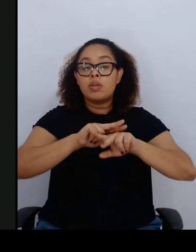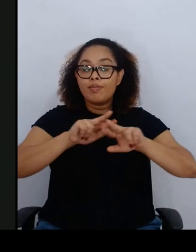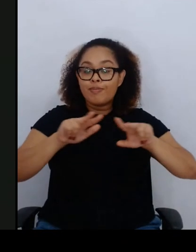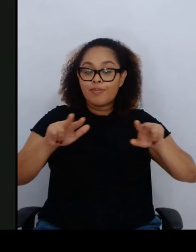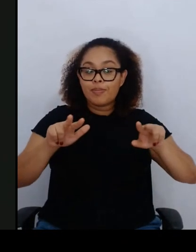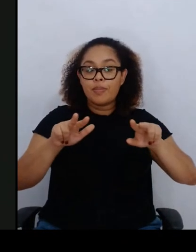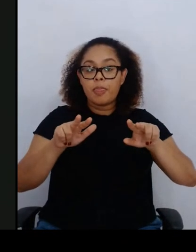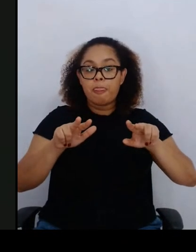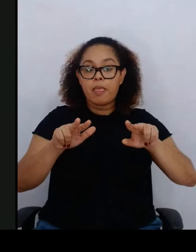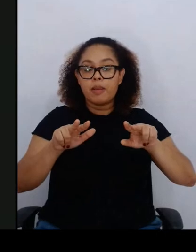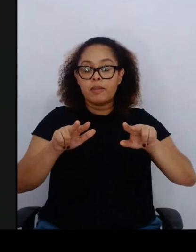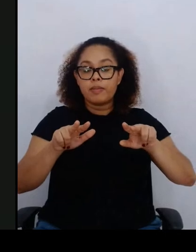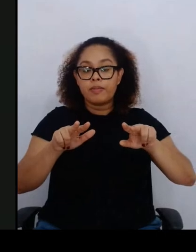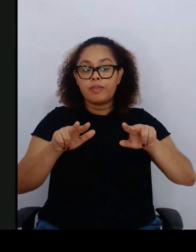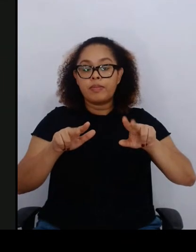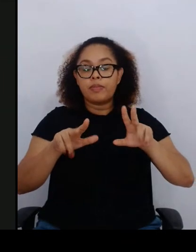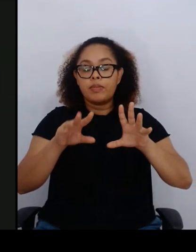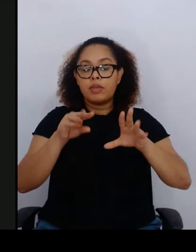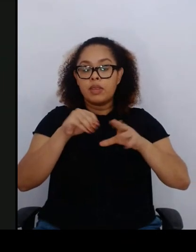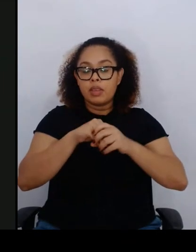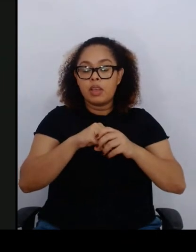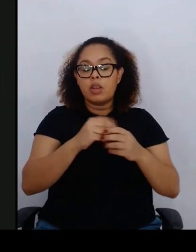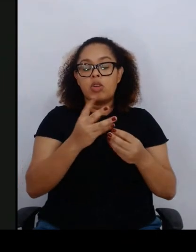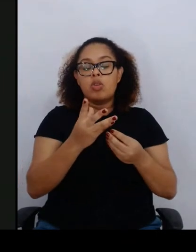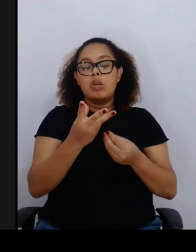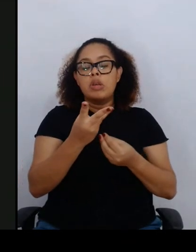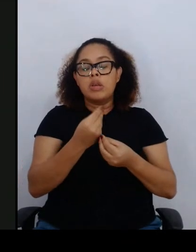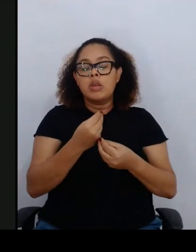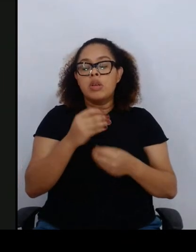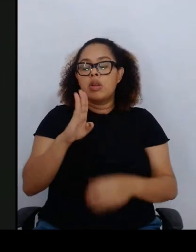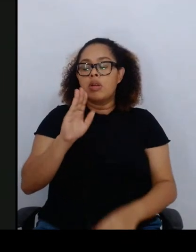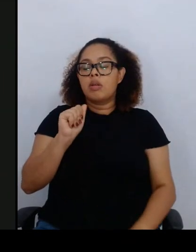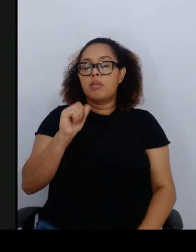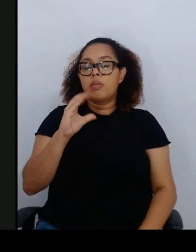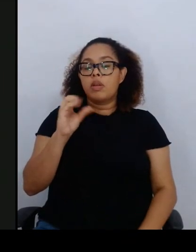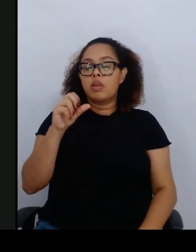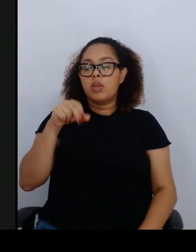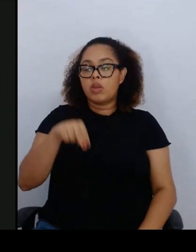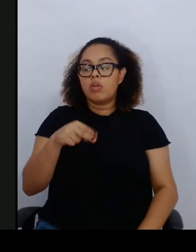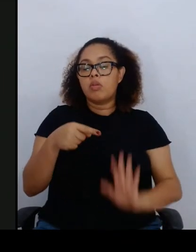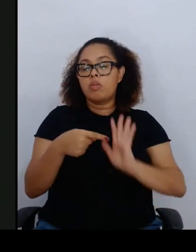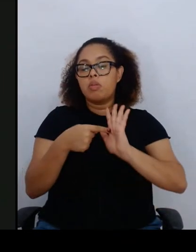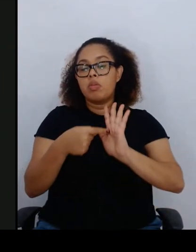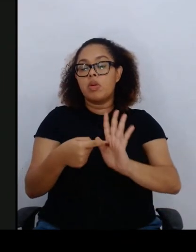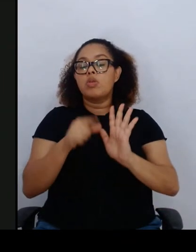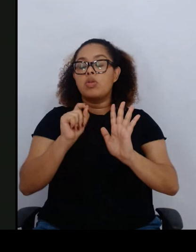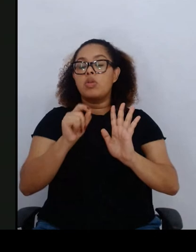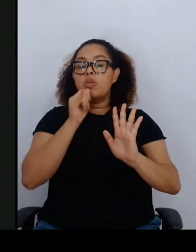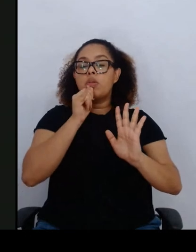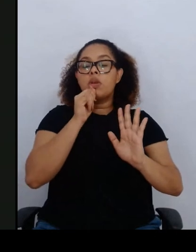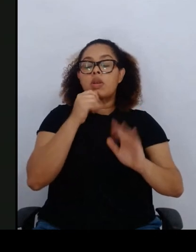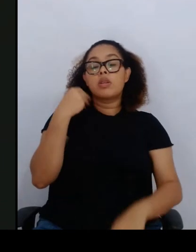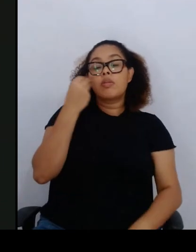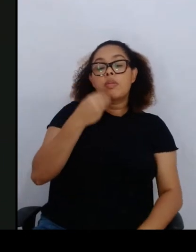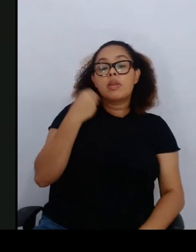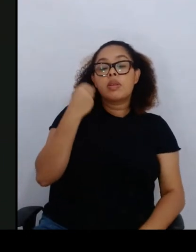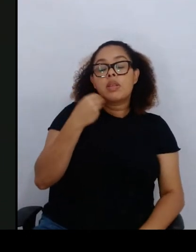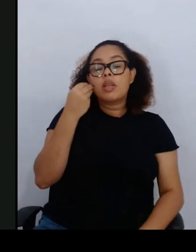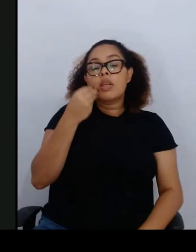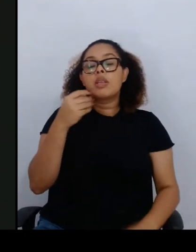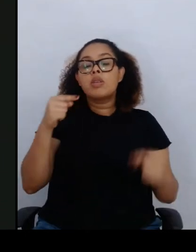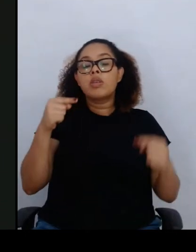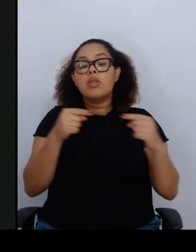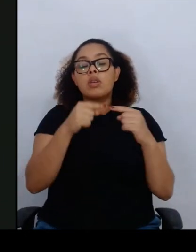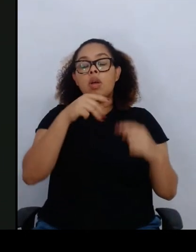filtrando e várias obras de bacon desse período sugerindo que essa mistura de segura essa experiências associadas ao Marrocos teve